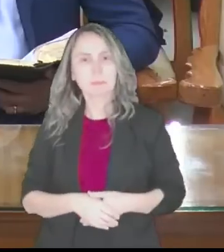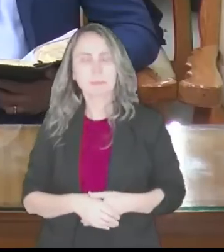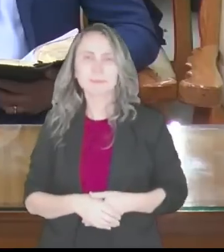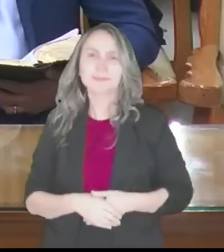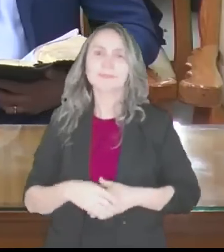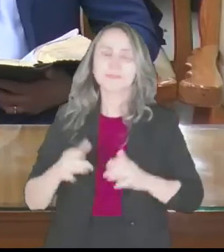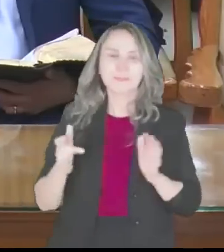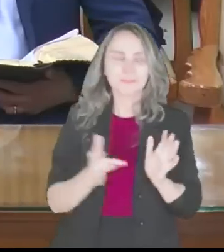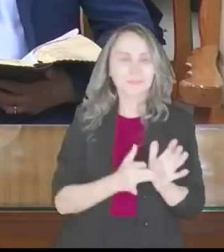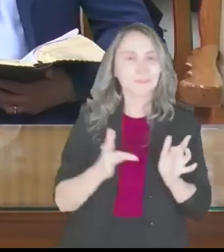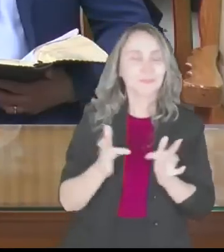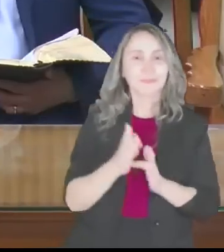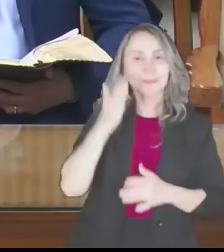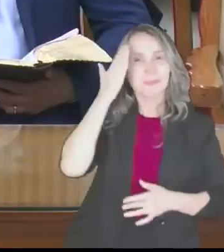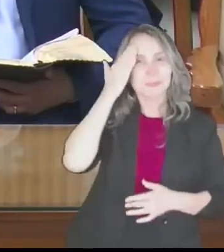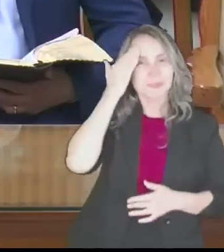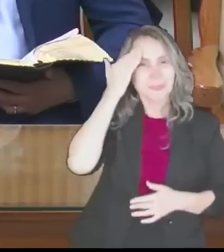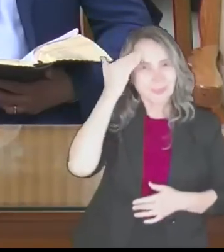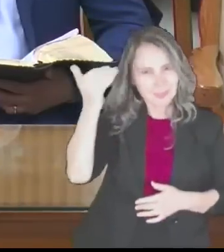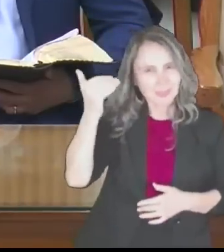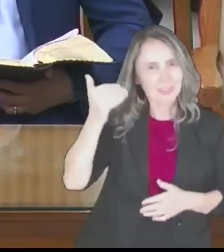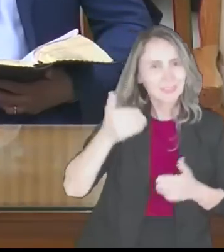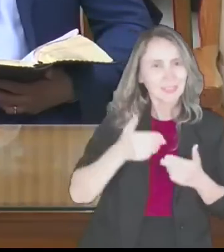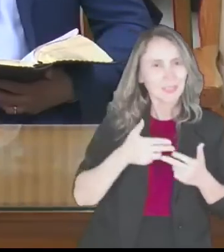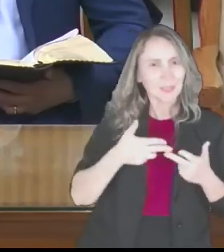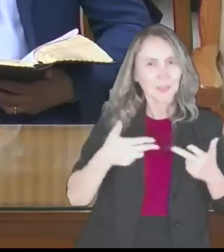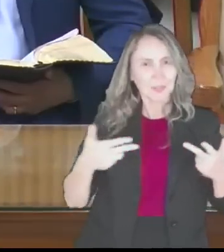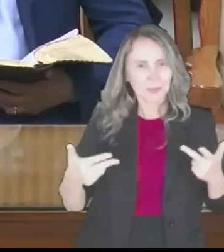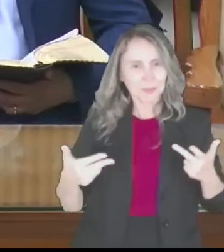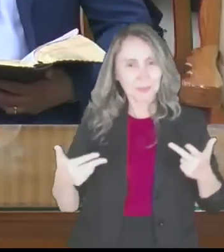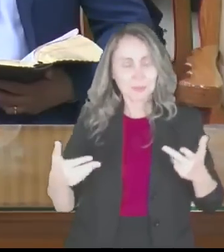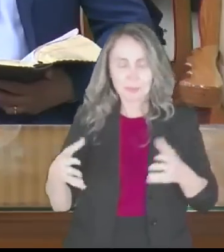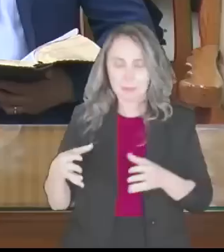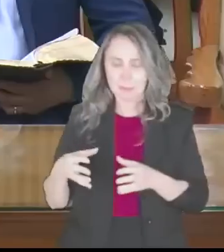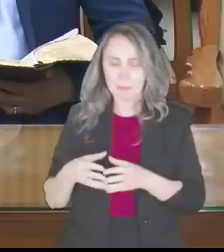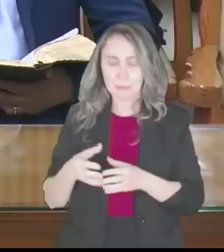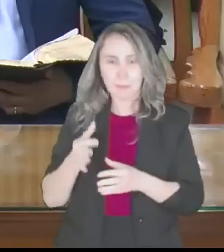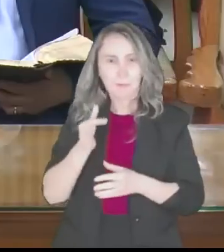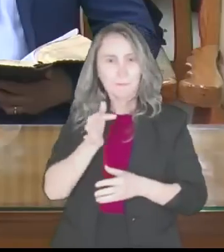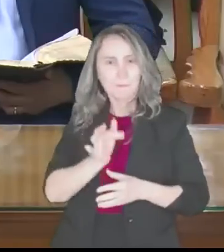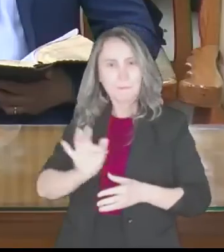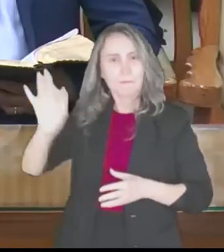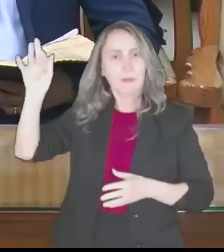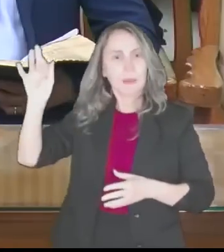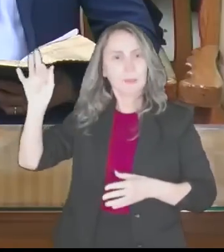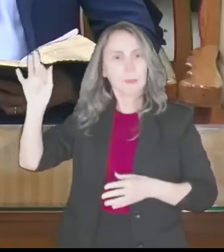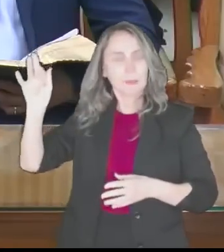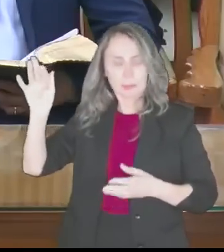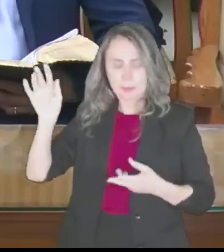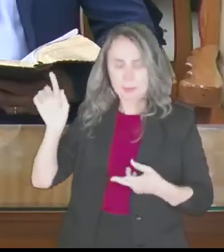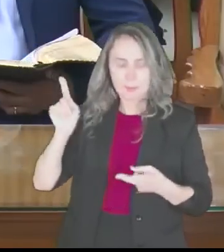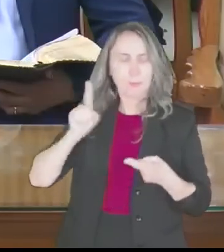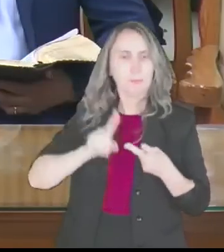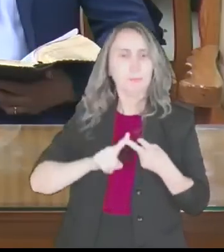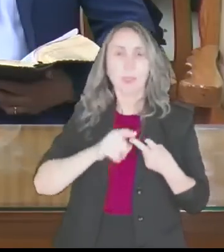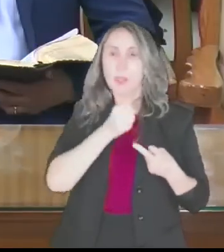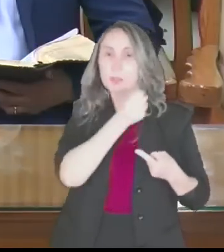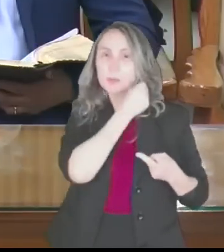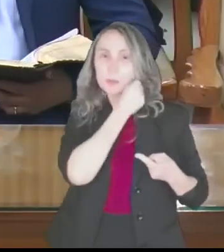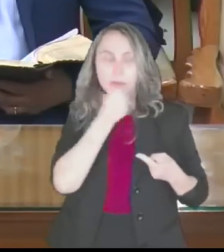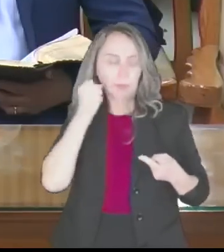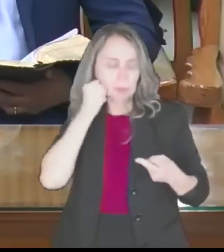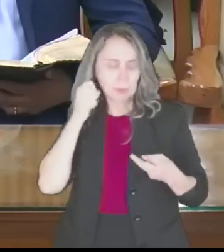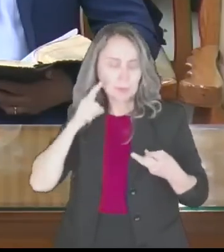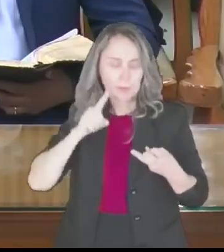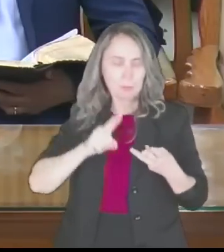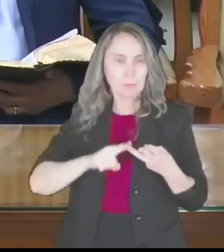Jesus sabia de coisas que os fariseus, os saduceus e os sacerdotes não